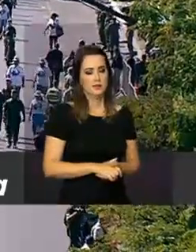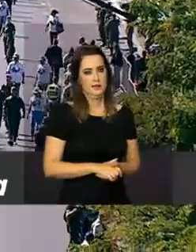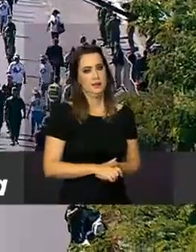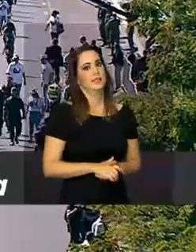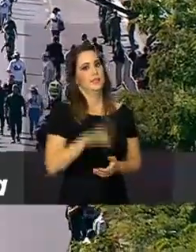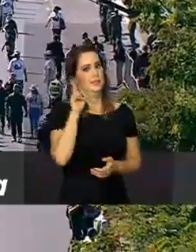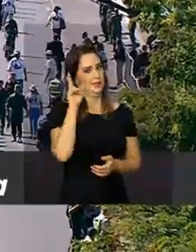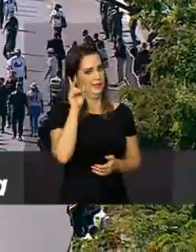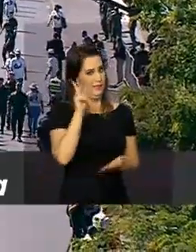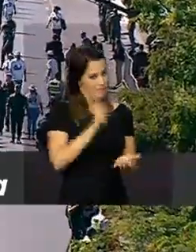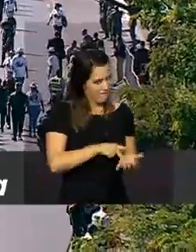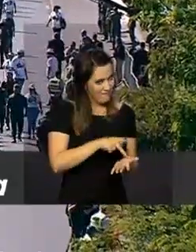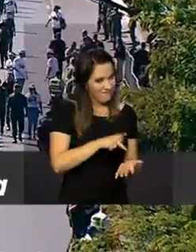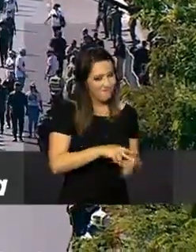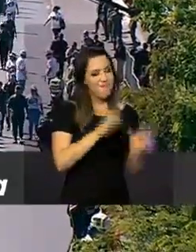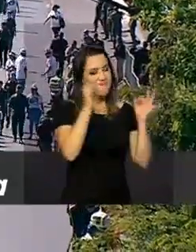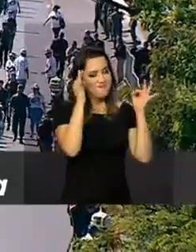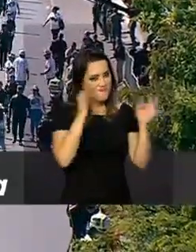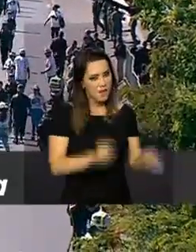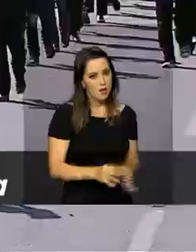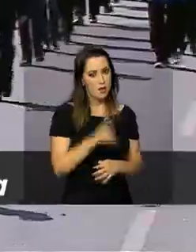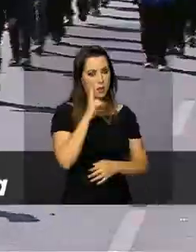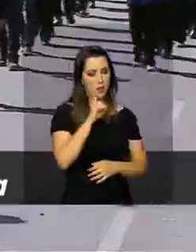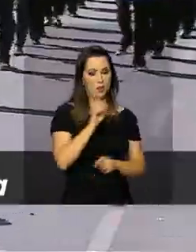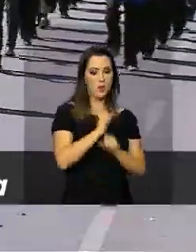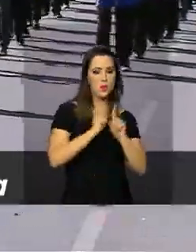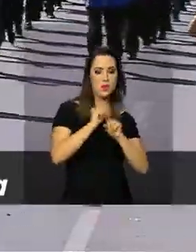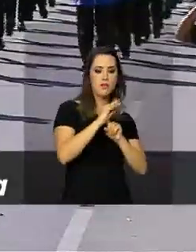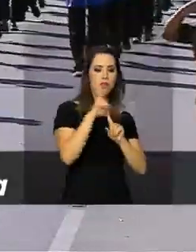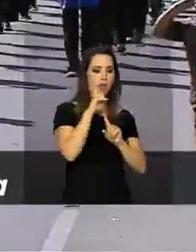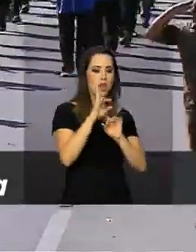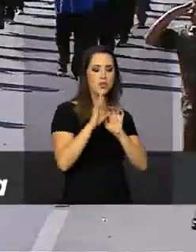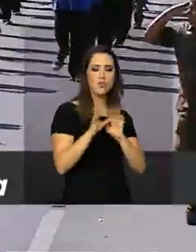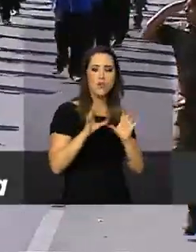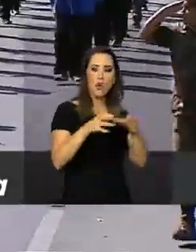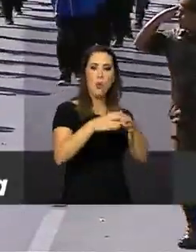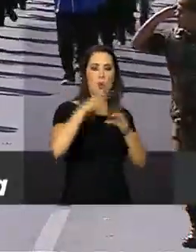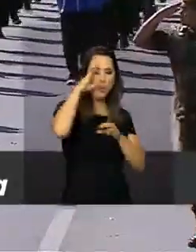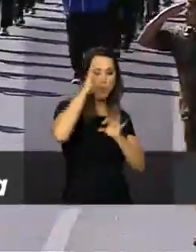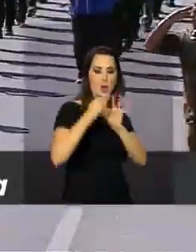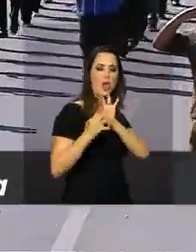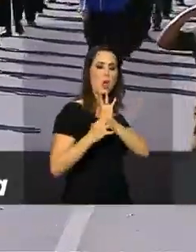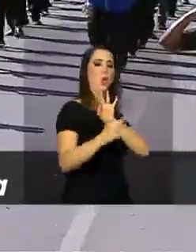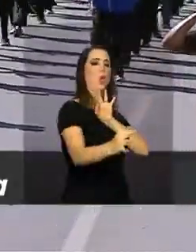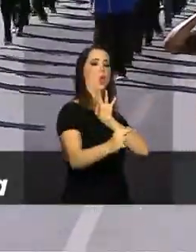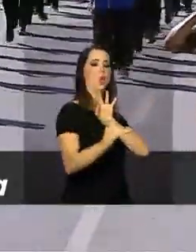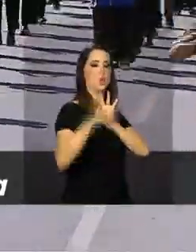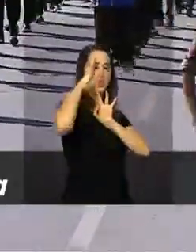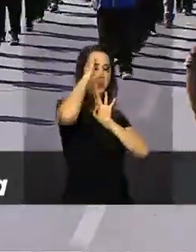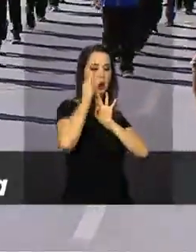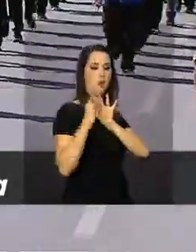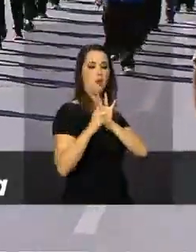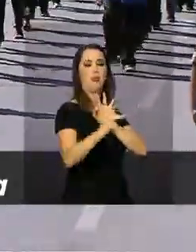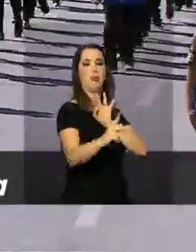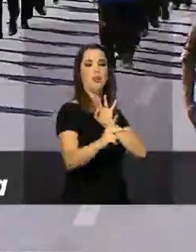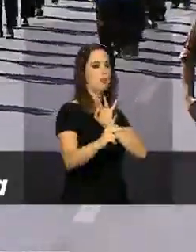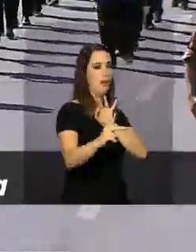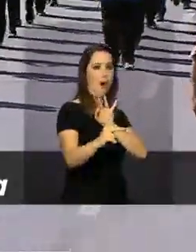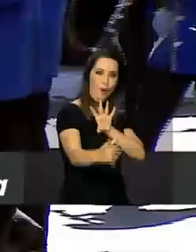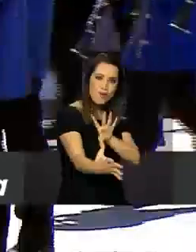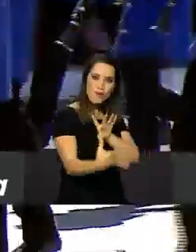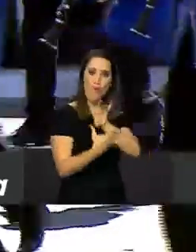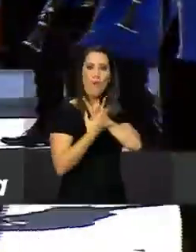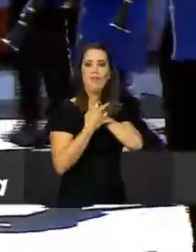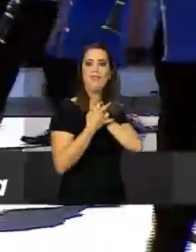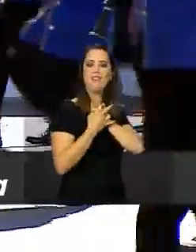A sociedade vê o militar muito distante, né, da sociedade em si. Então, essa oportunidade que a gente tem de